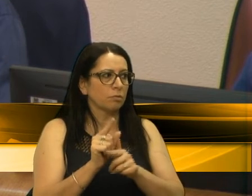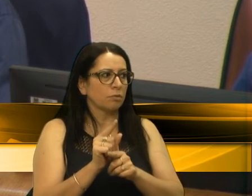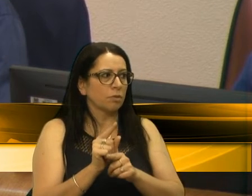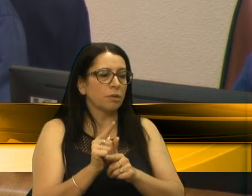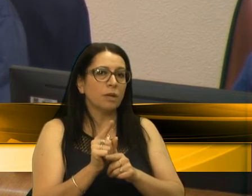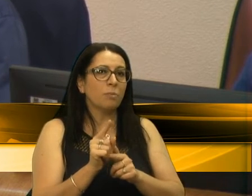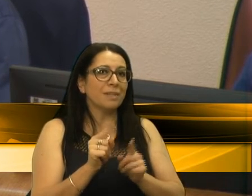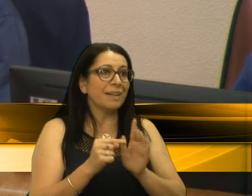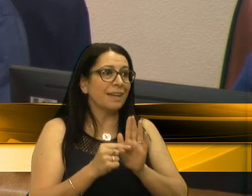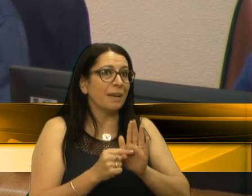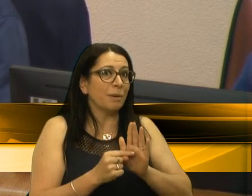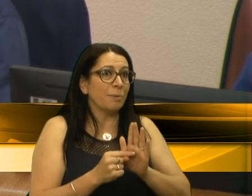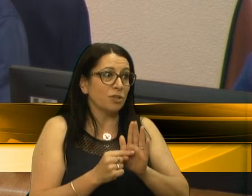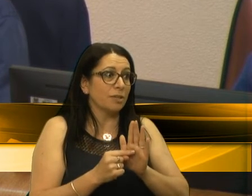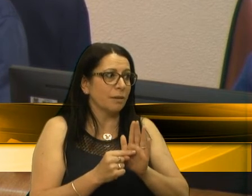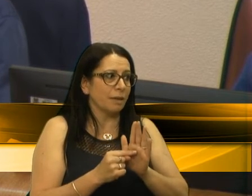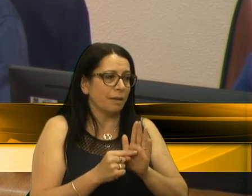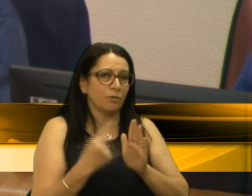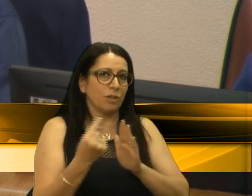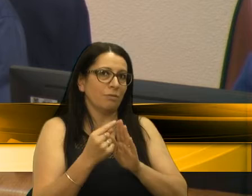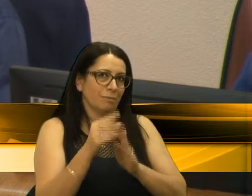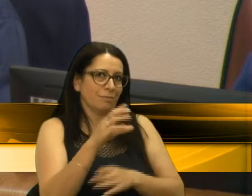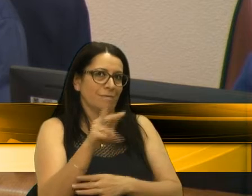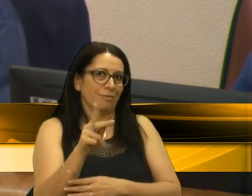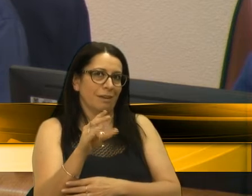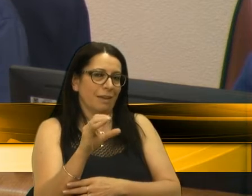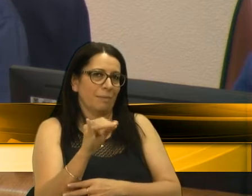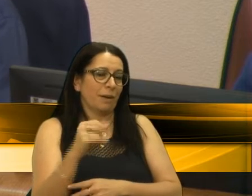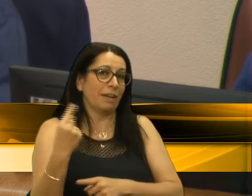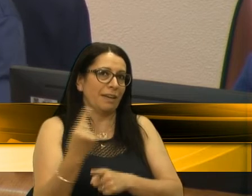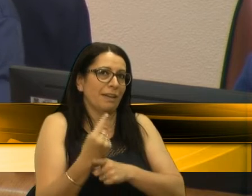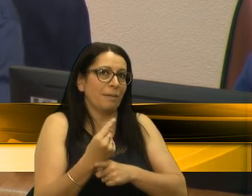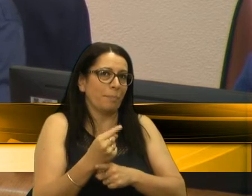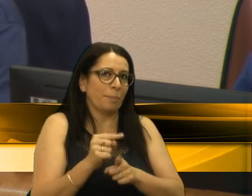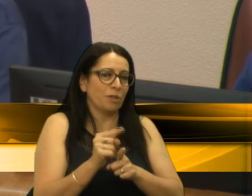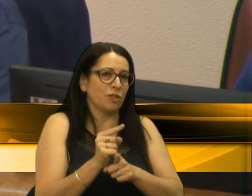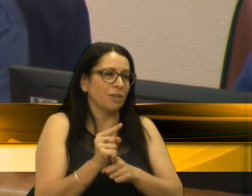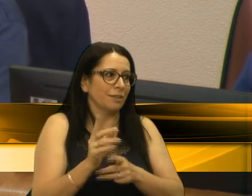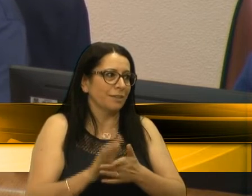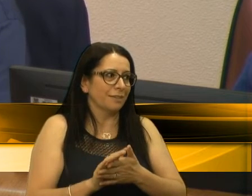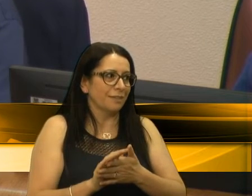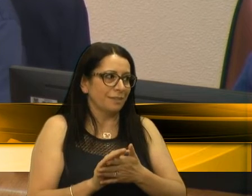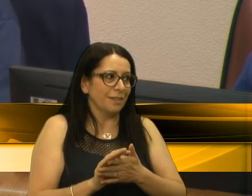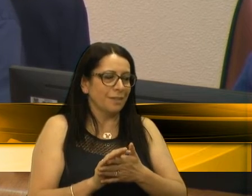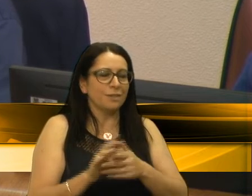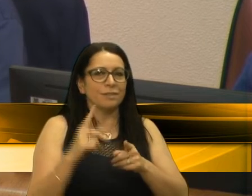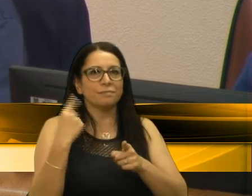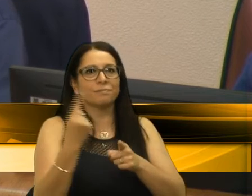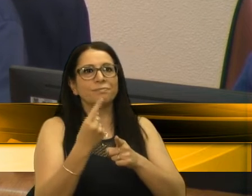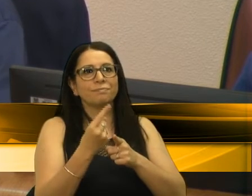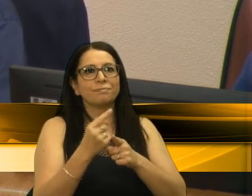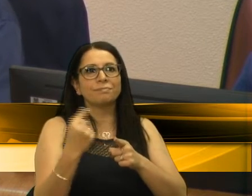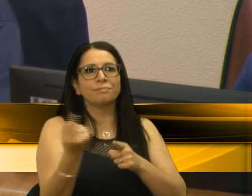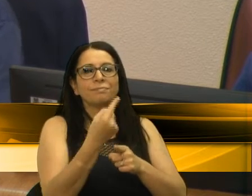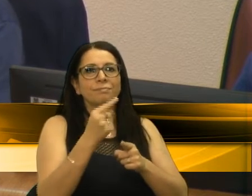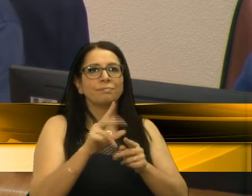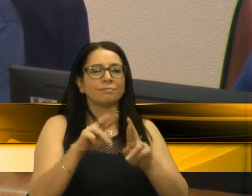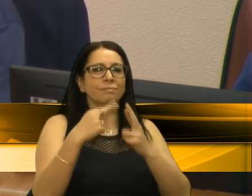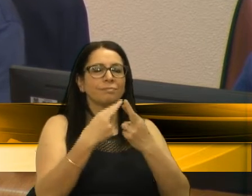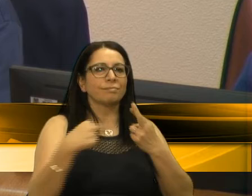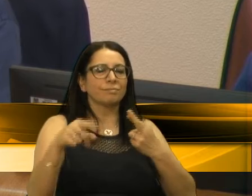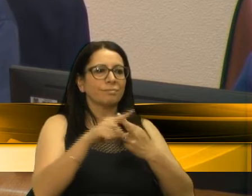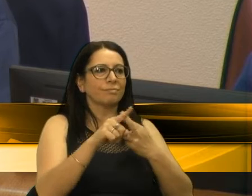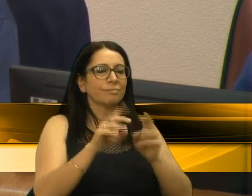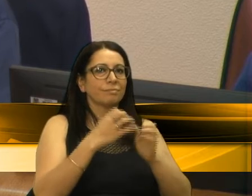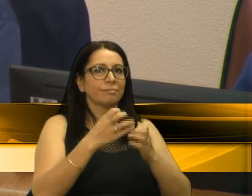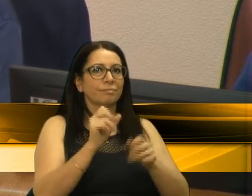verdade essa informação do PPCI era exigida no decreto anterior e mantida no decreto atual. Doutora Cássia Kuhn, quanto às solicitações para a realização de eventos temporários,